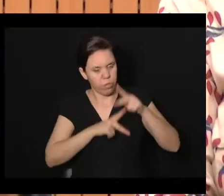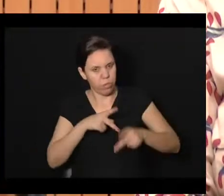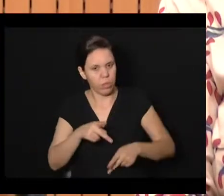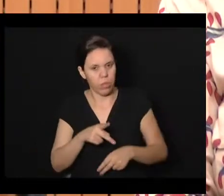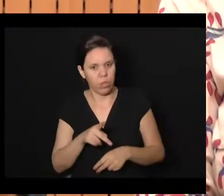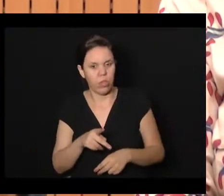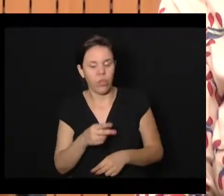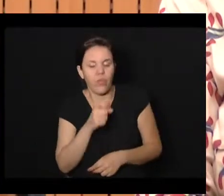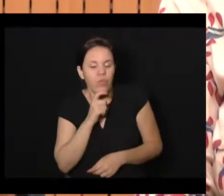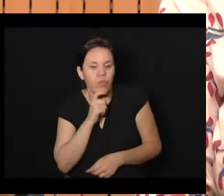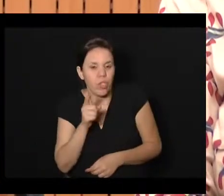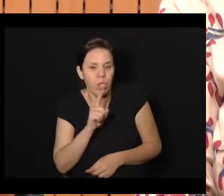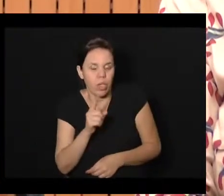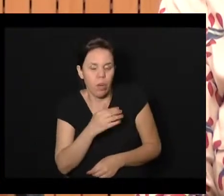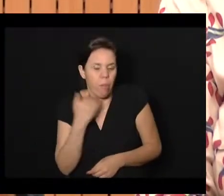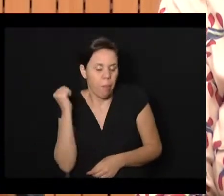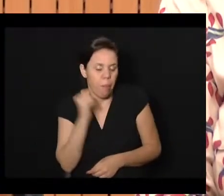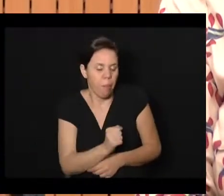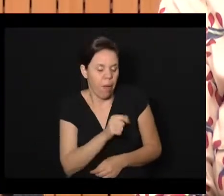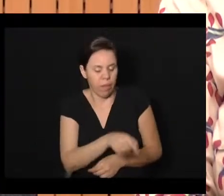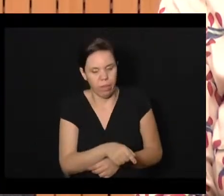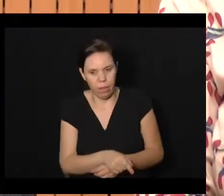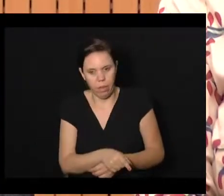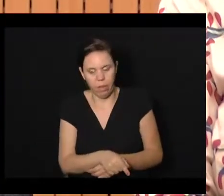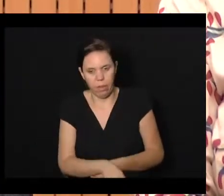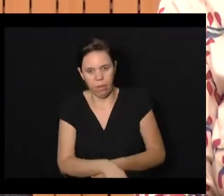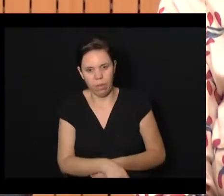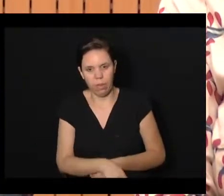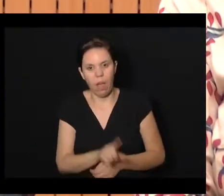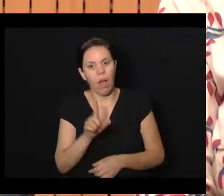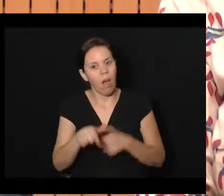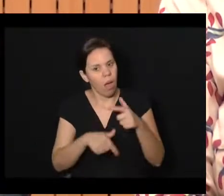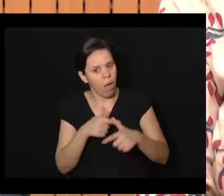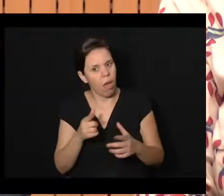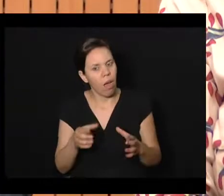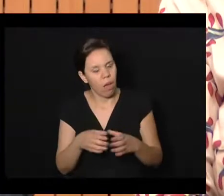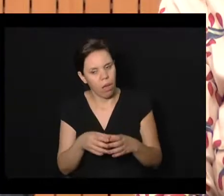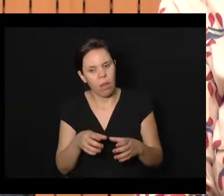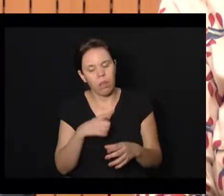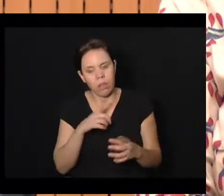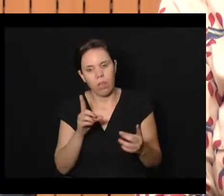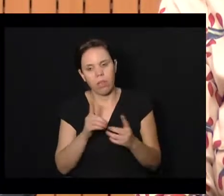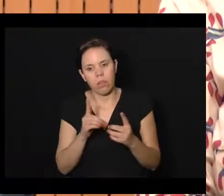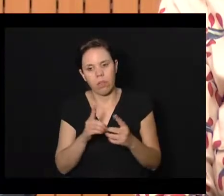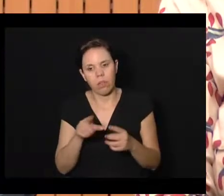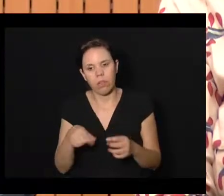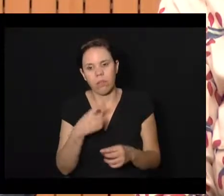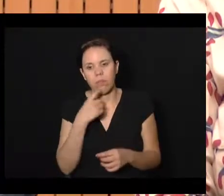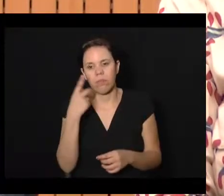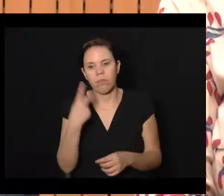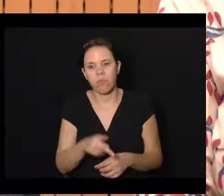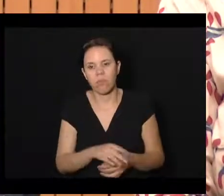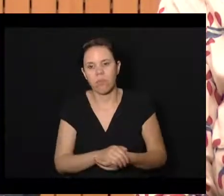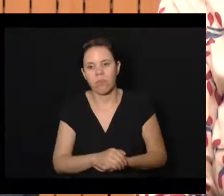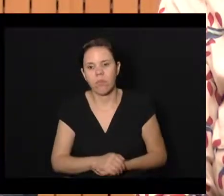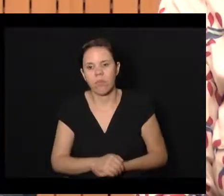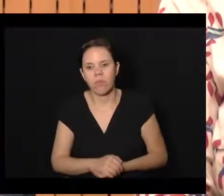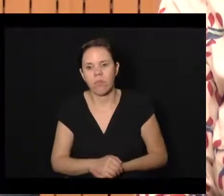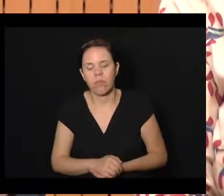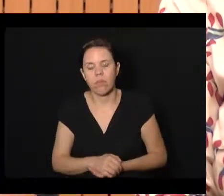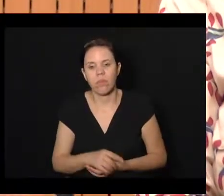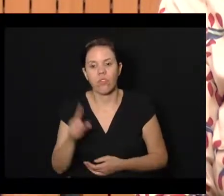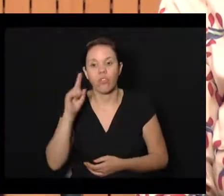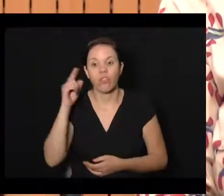não impacte de um modo maior interesse é um serviço que ele tenha ocorrido no em campinas todos desde o dia 1 de maio